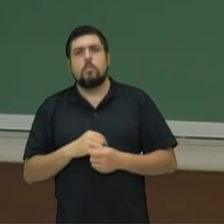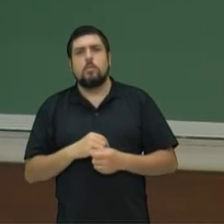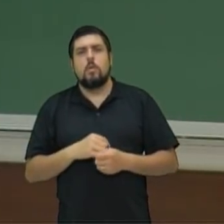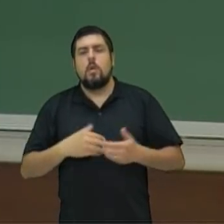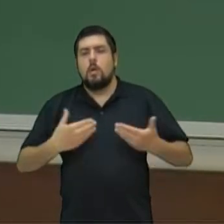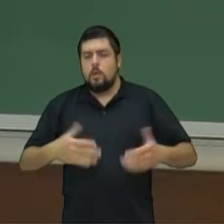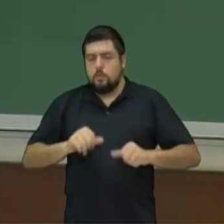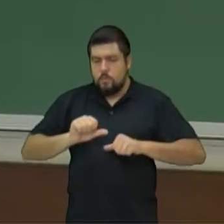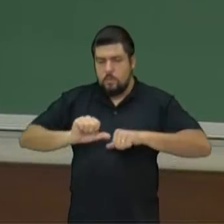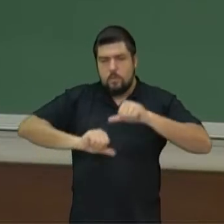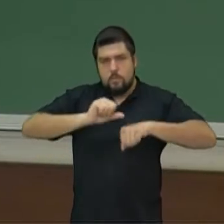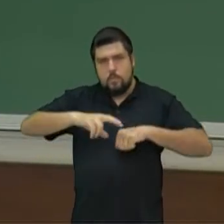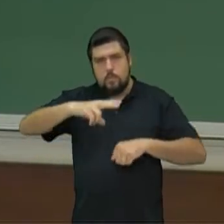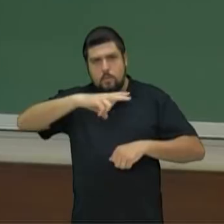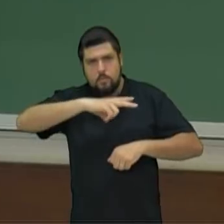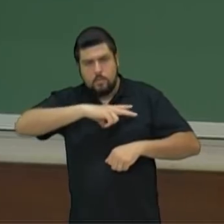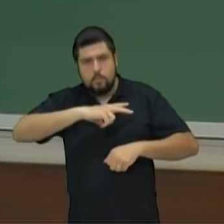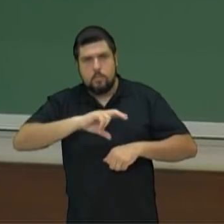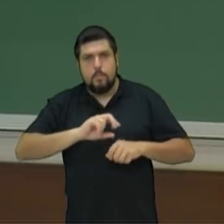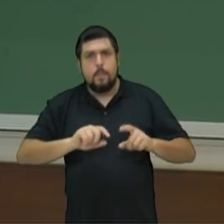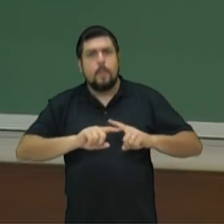transformação pessoal... Só que